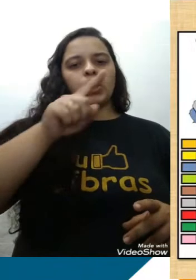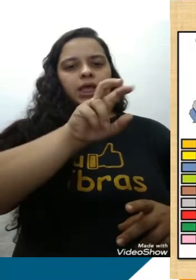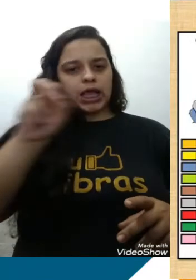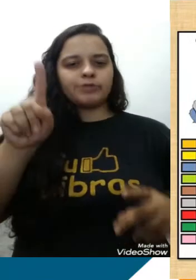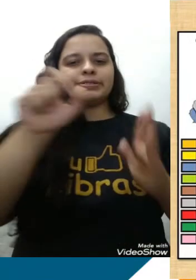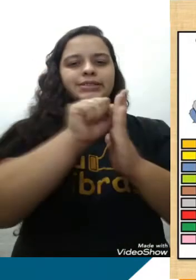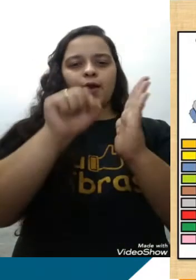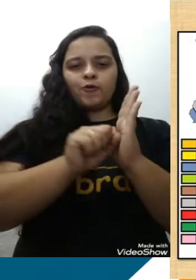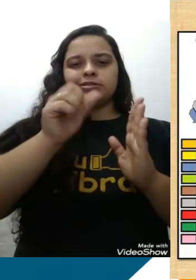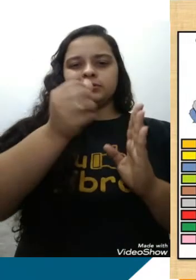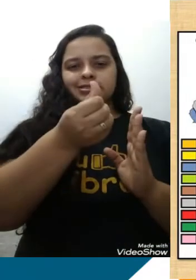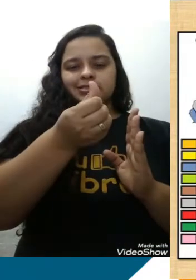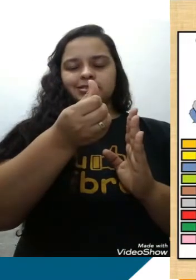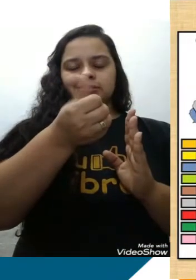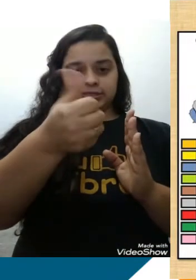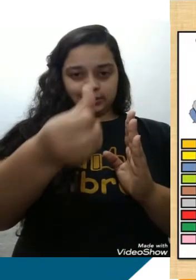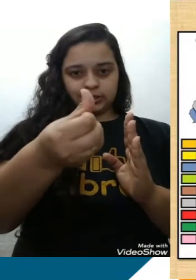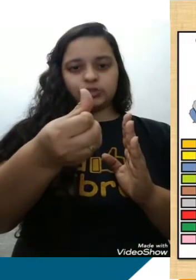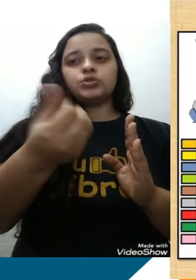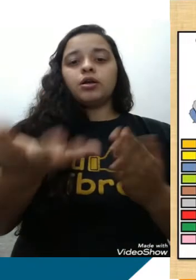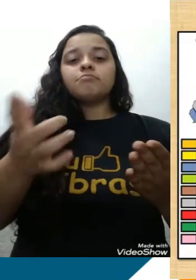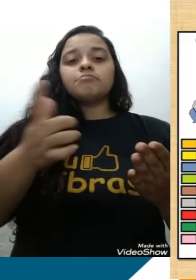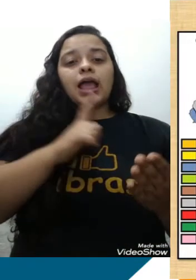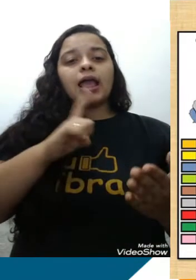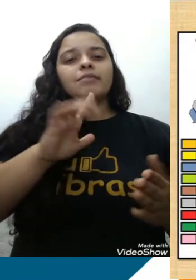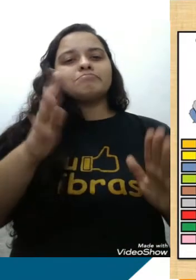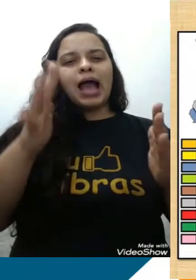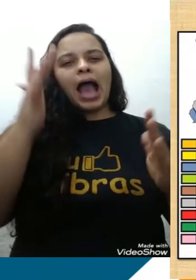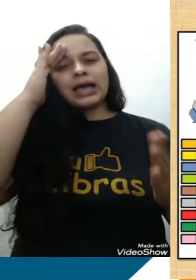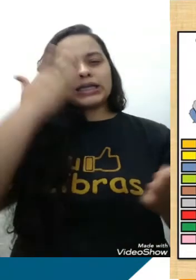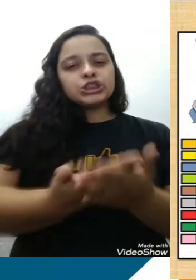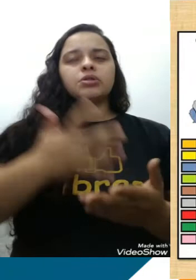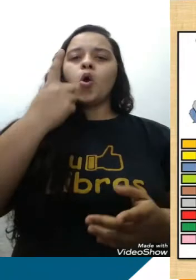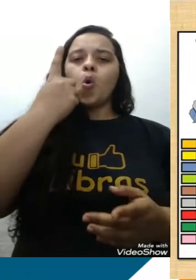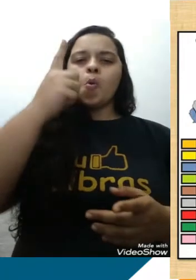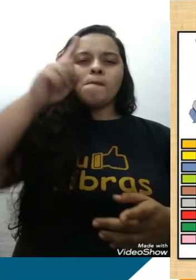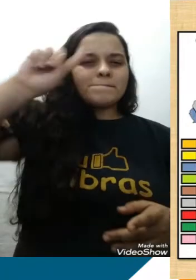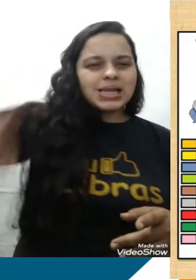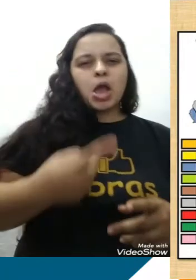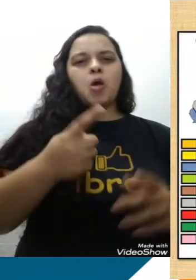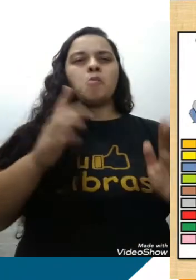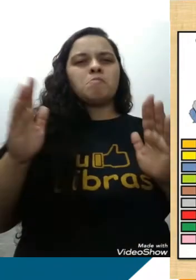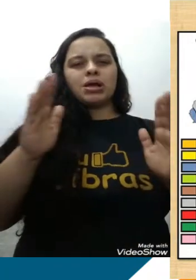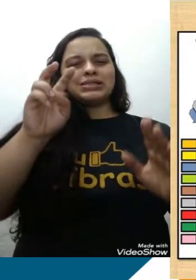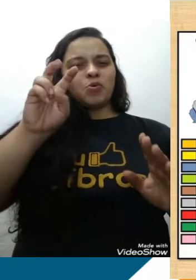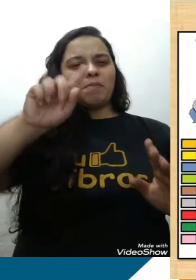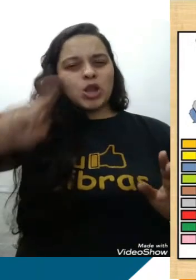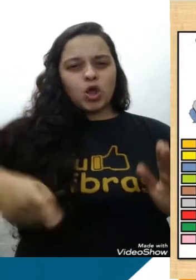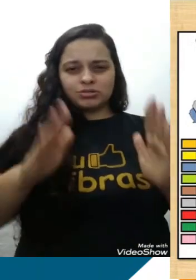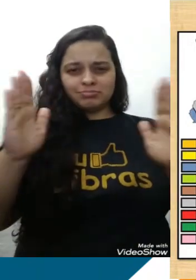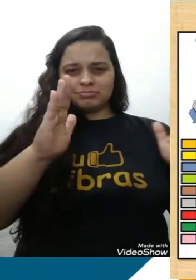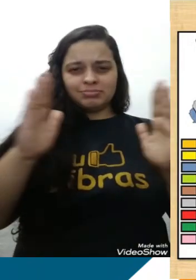1500, no século XVI, ou seja, há uma estimativa de cerca de entre 1,5 milhão e 5 milhões de